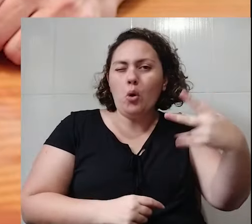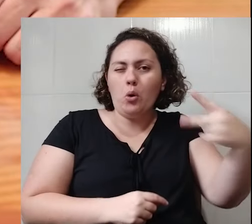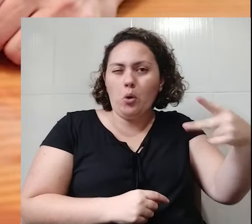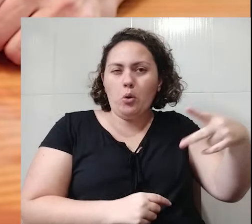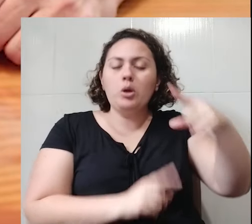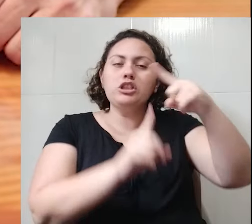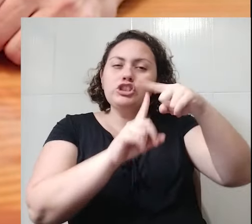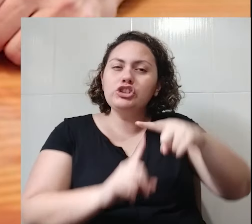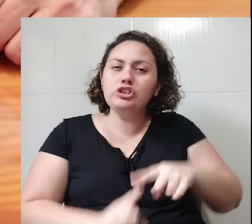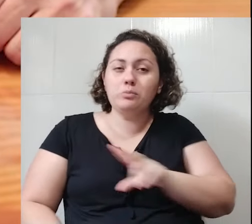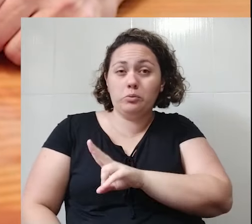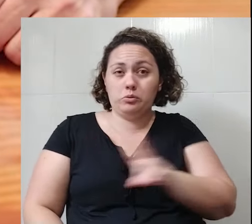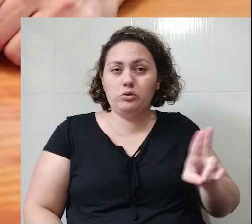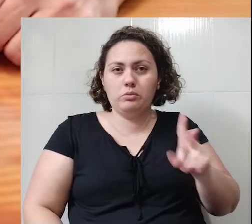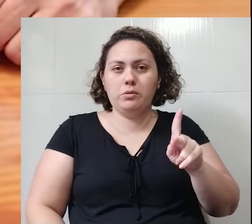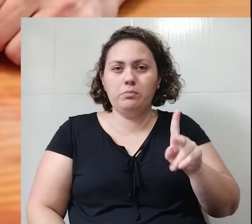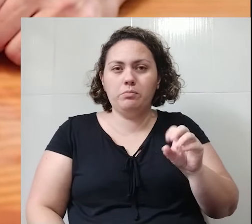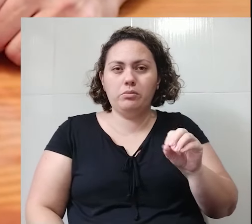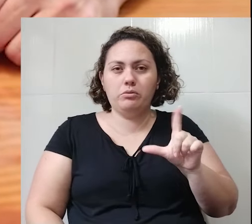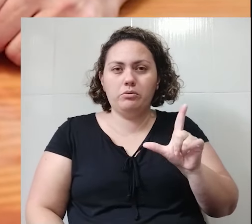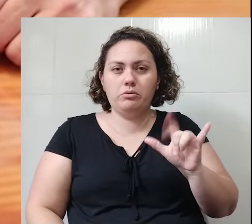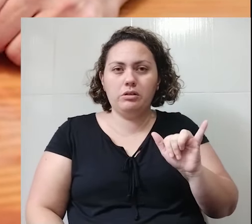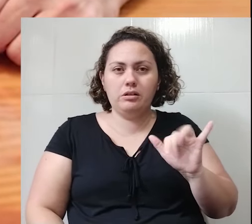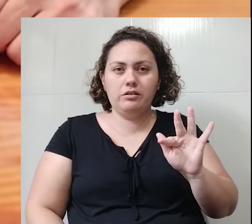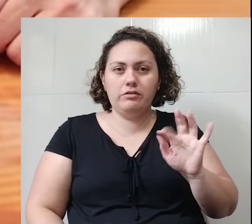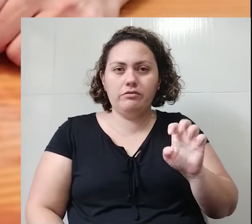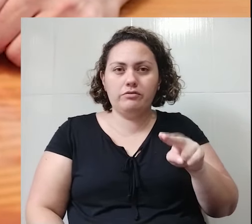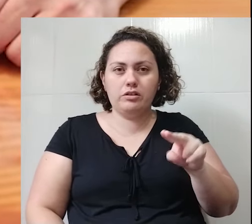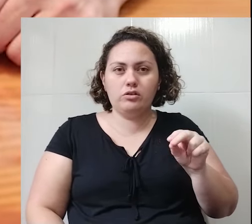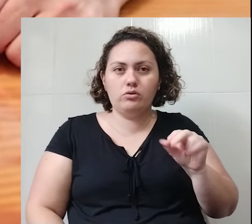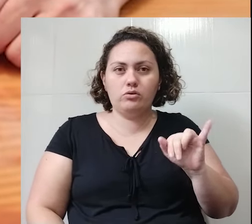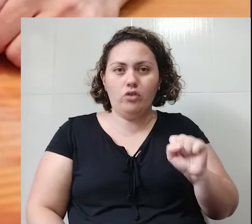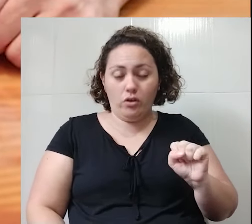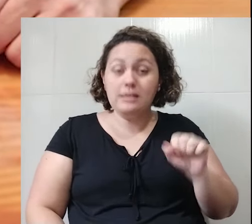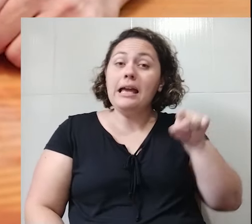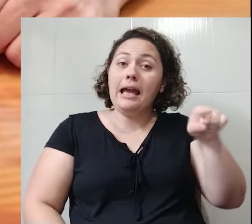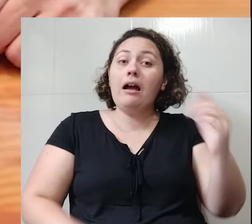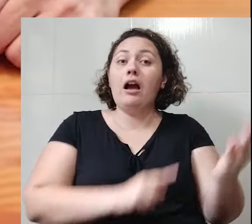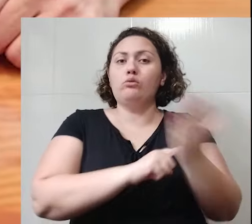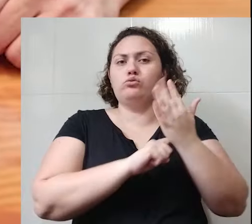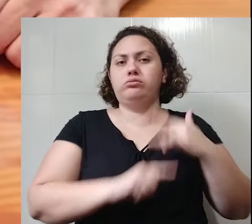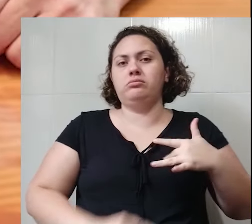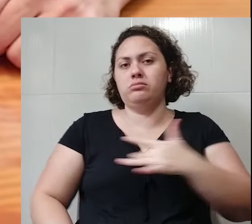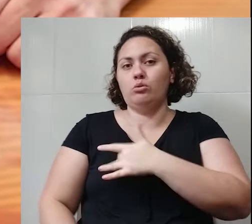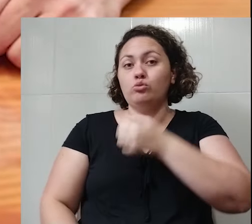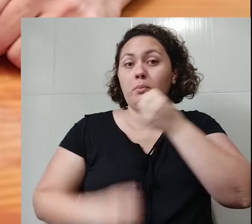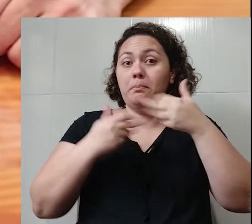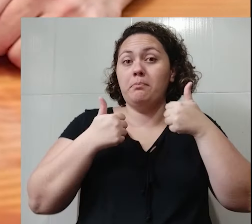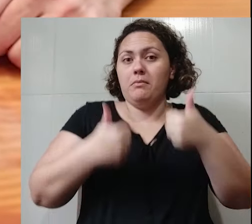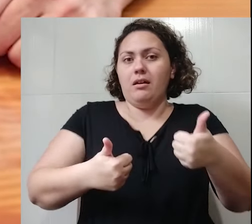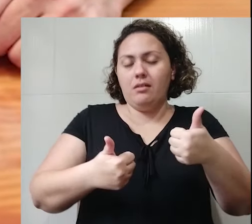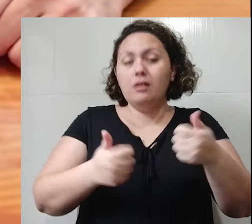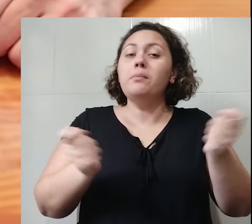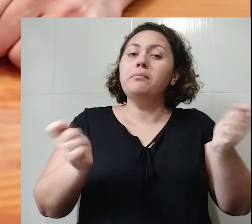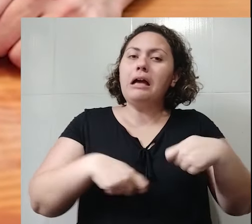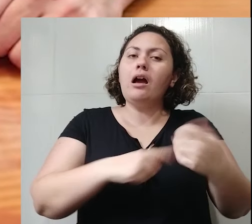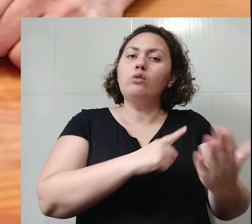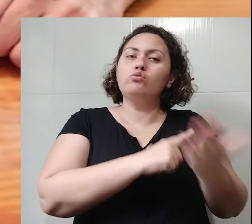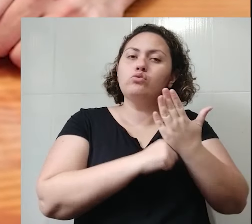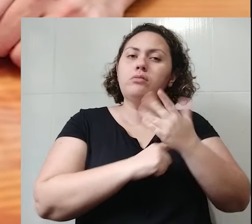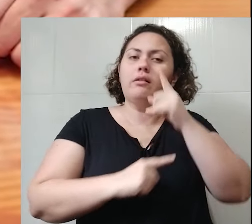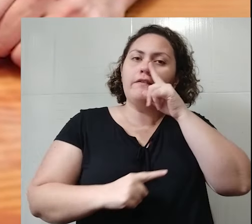dar cor, que são os chamados polifenóis, esses componentes têm uma ação benéfica à saúde. Eles podem ter uma